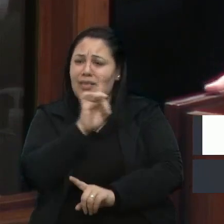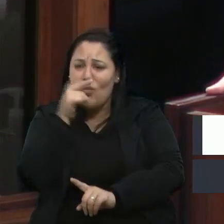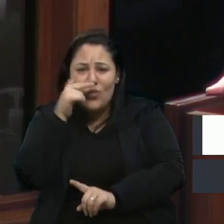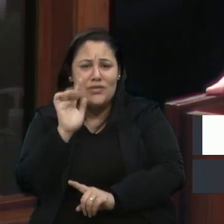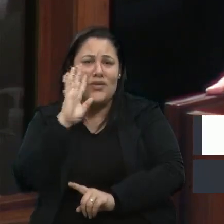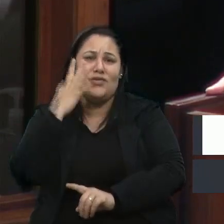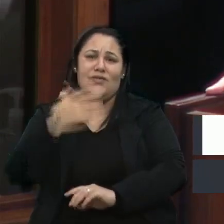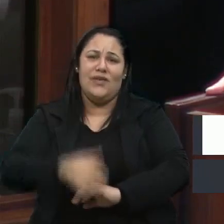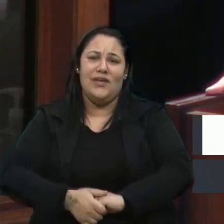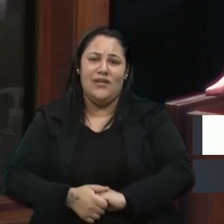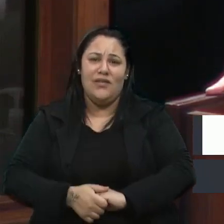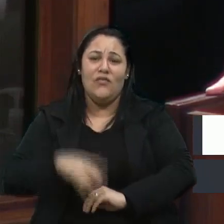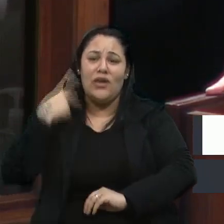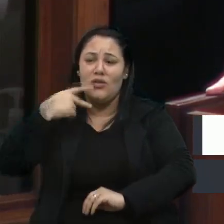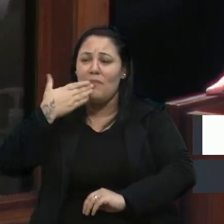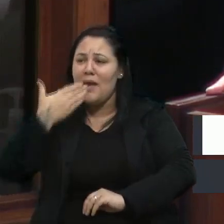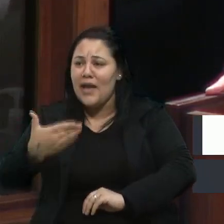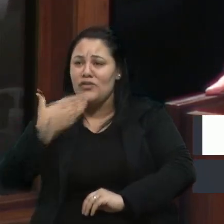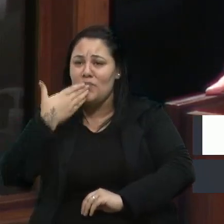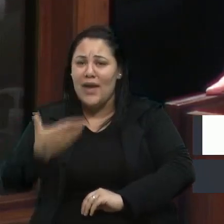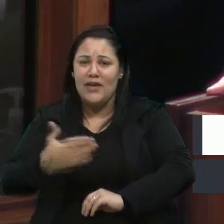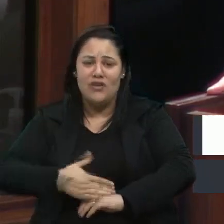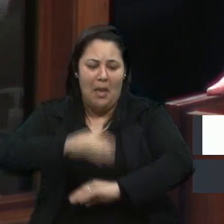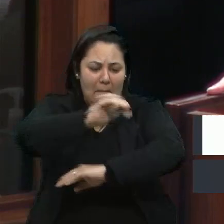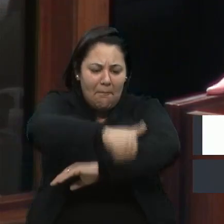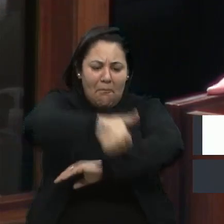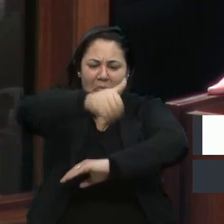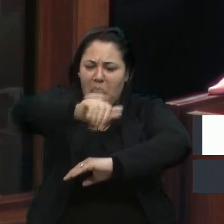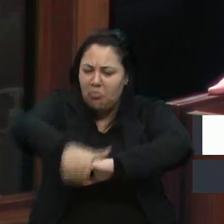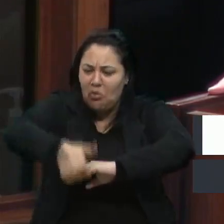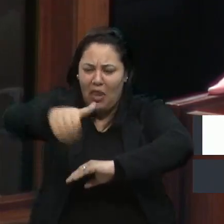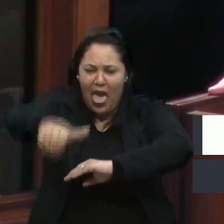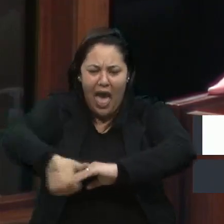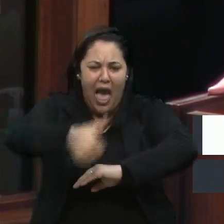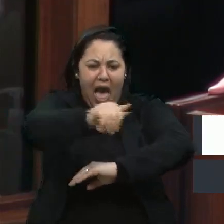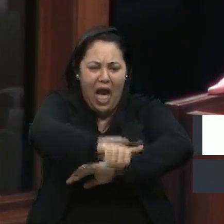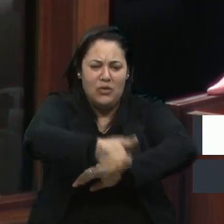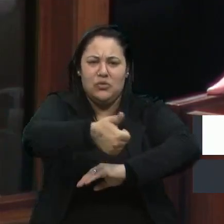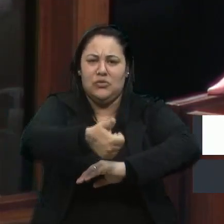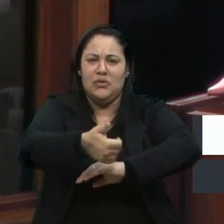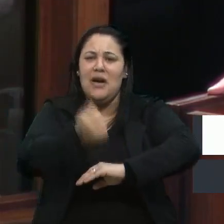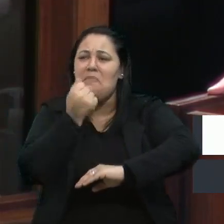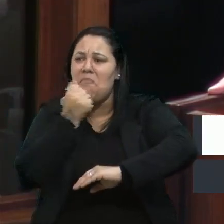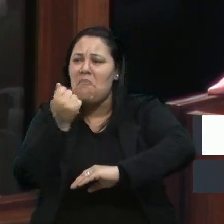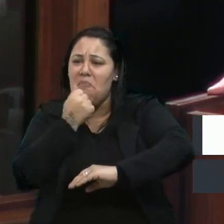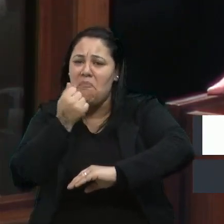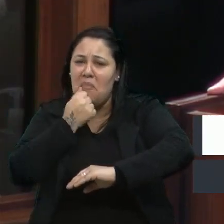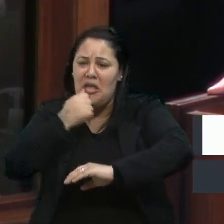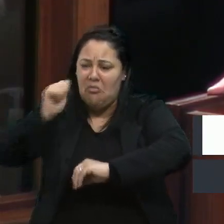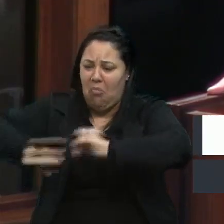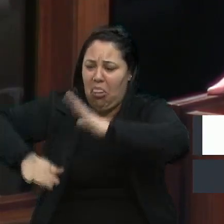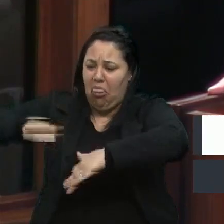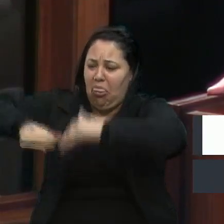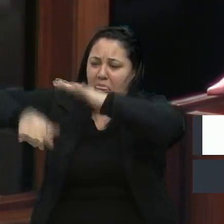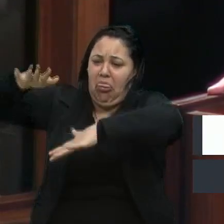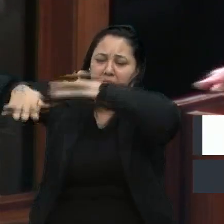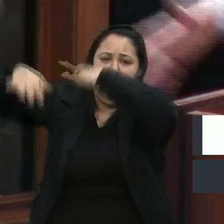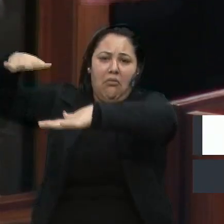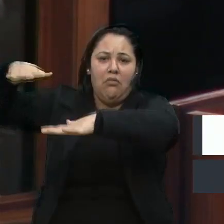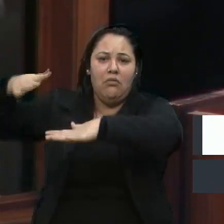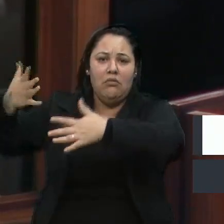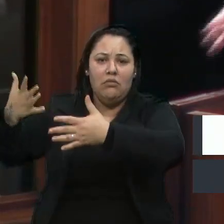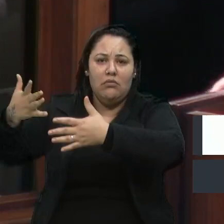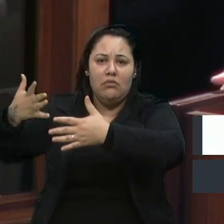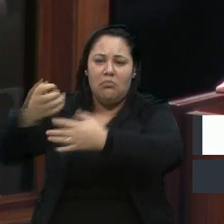indicações e mais indicações. É buraco para tudo que é lado, é taipa de pedra empilhada em calçada na cidade inteira,